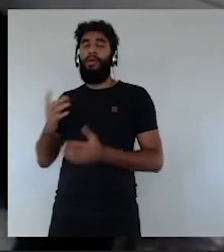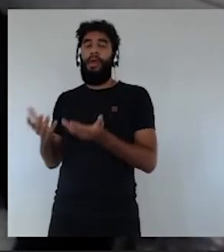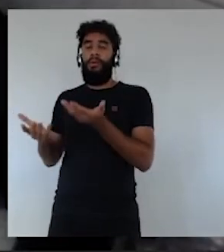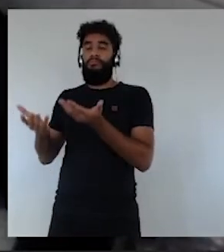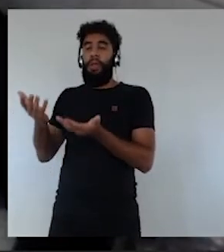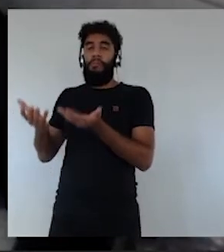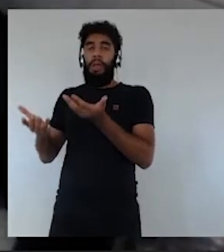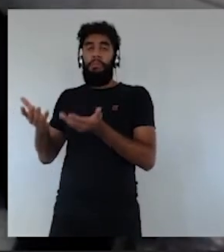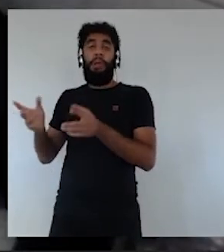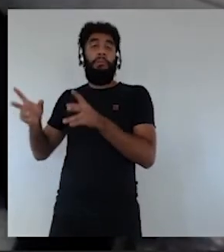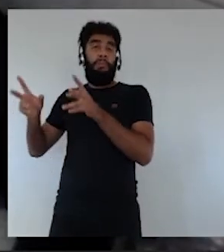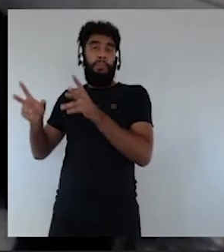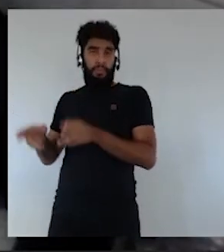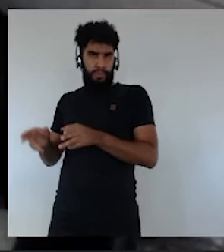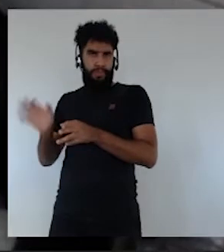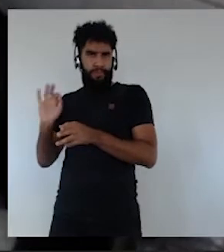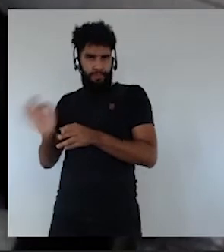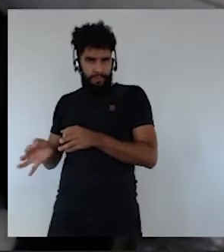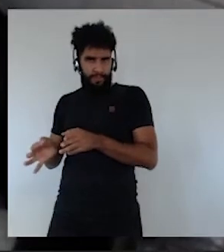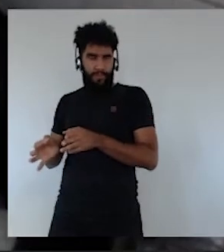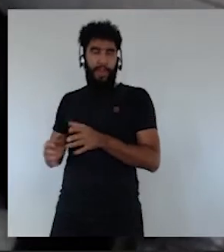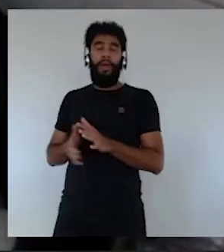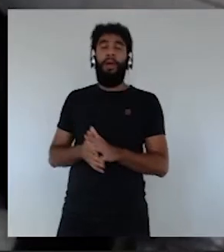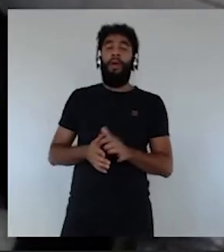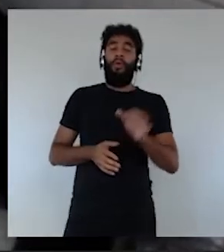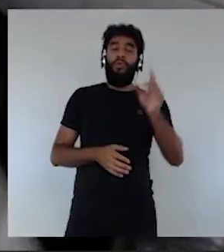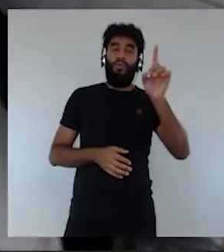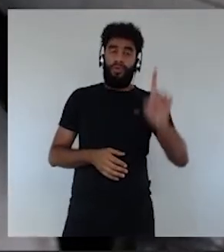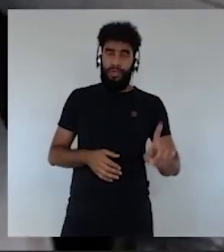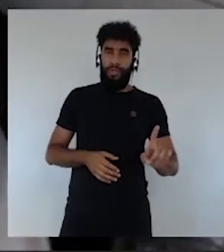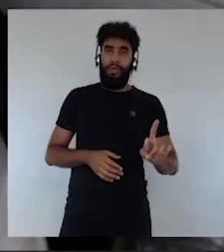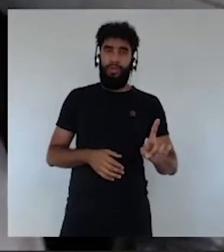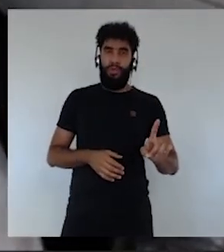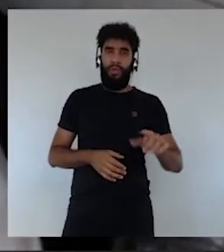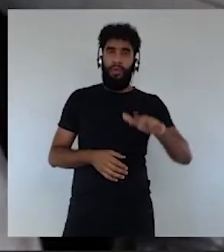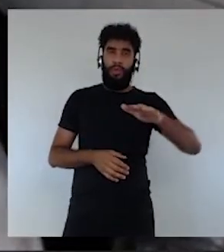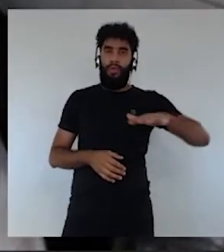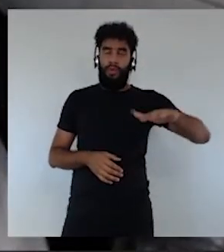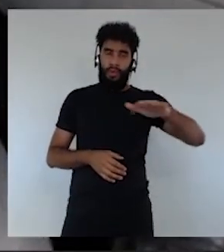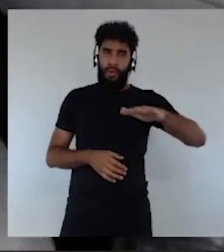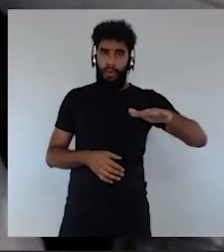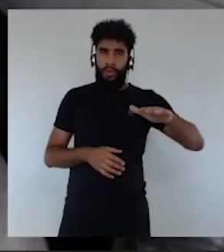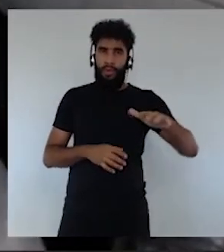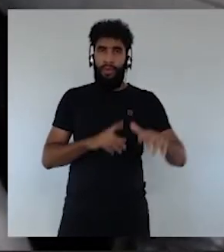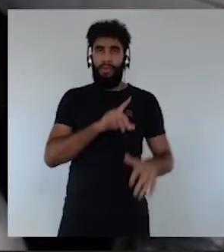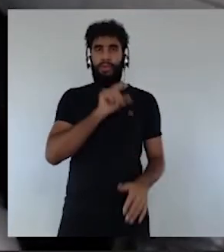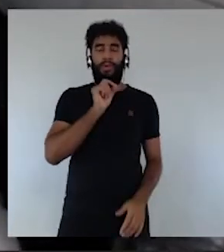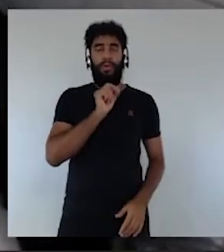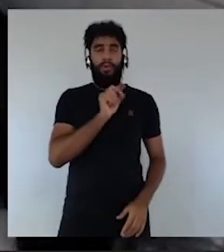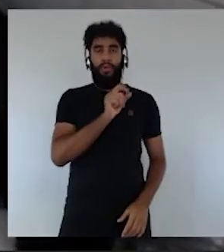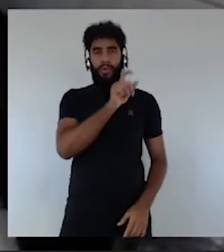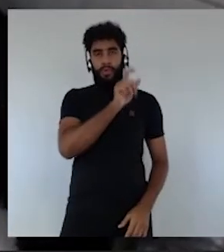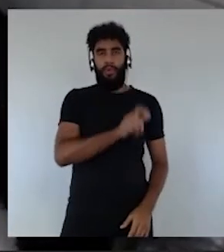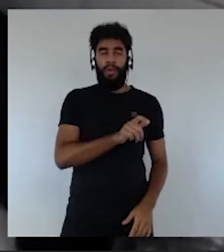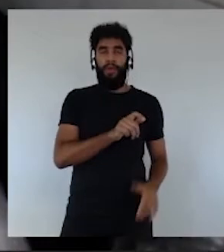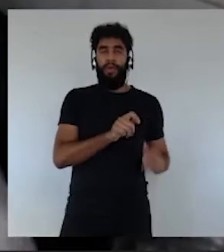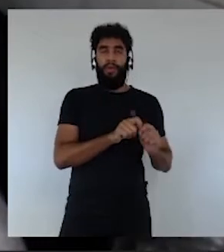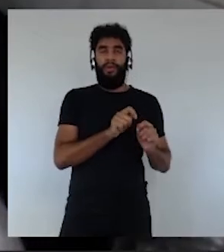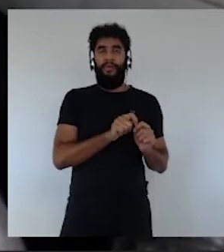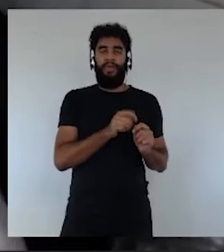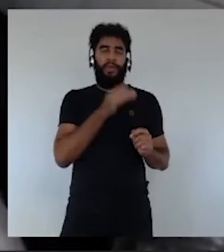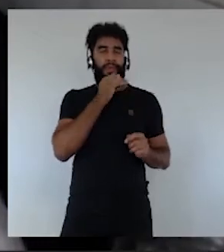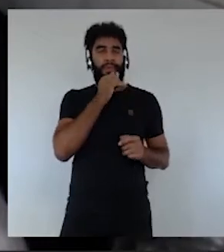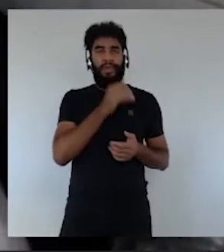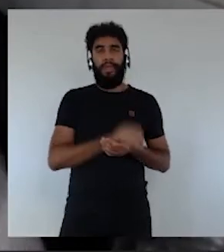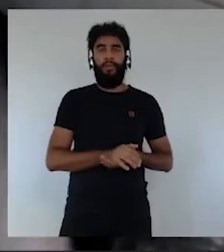identificadas, iguais. Ao passo que no direito comercial, normalmente, opta-se por, naquela feira antiga, colocar-se uma